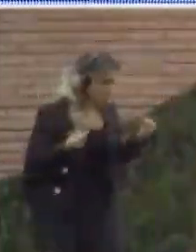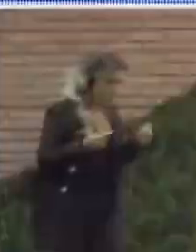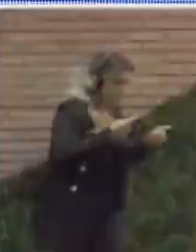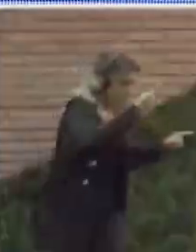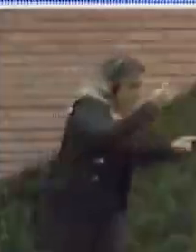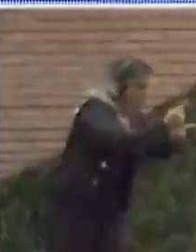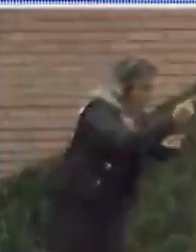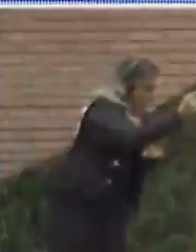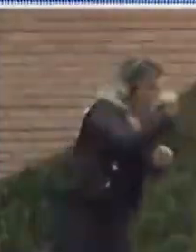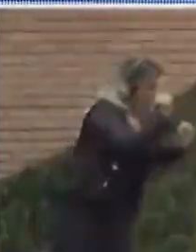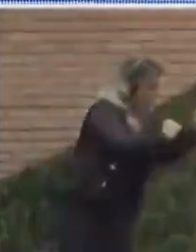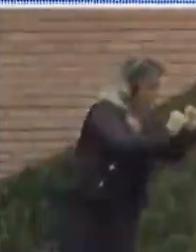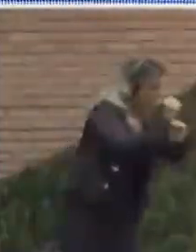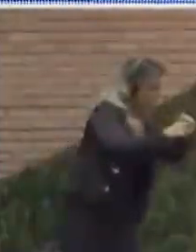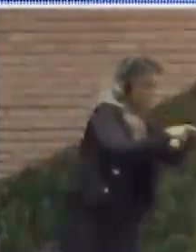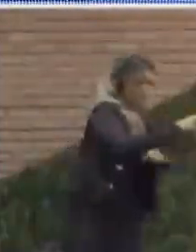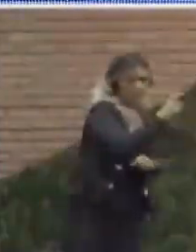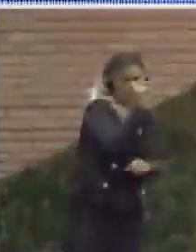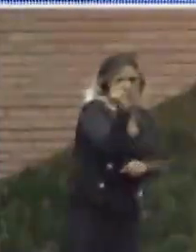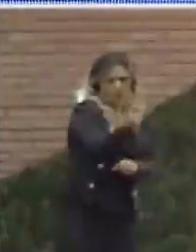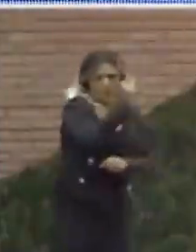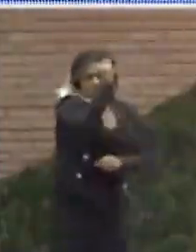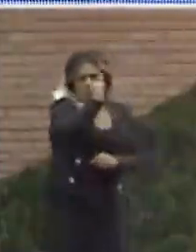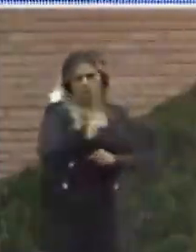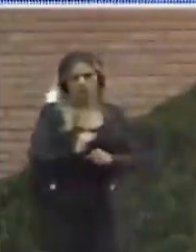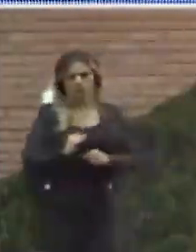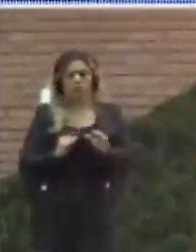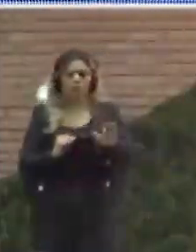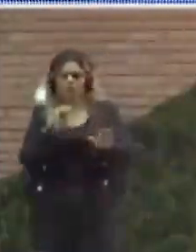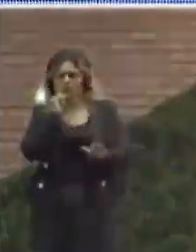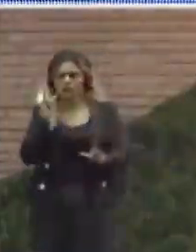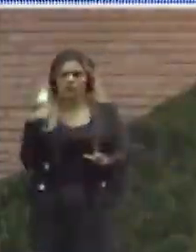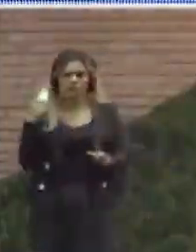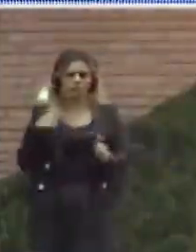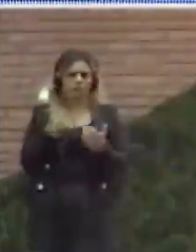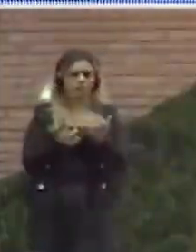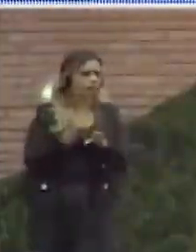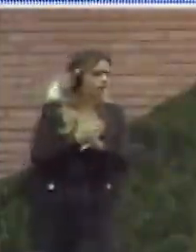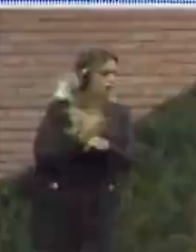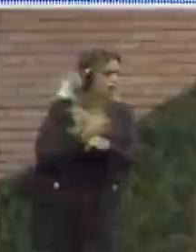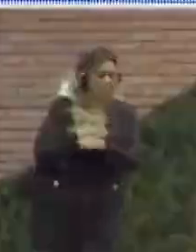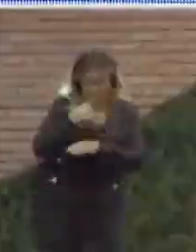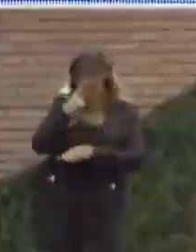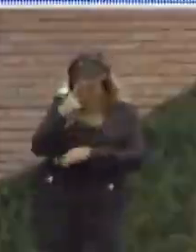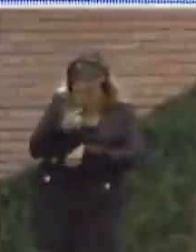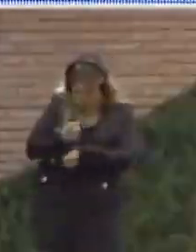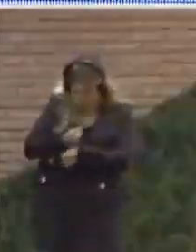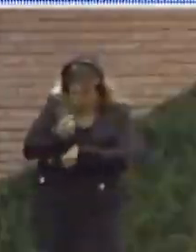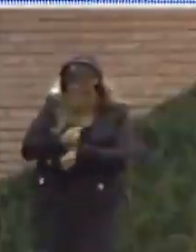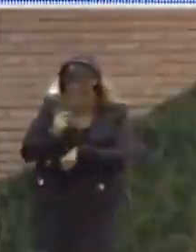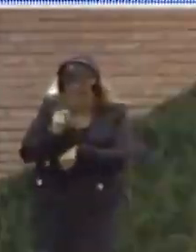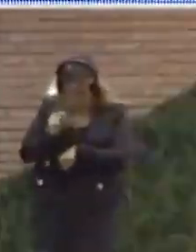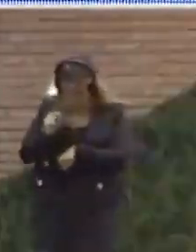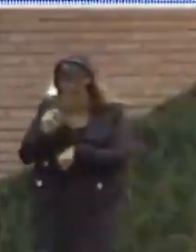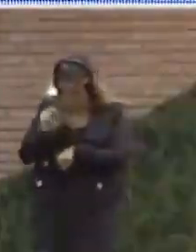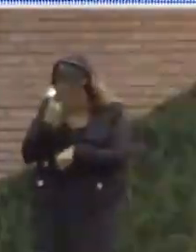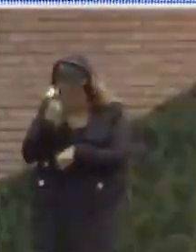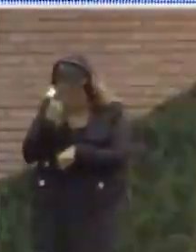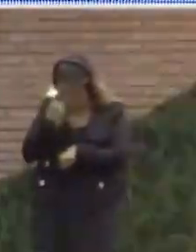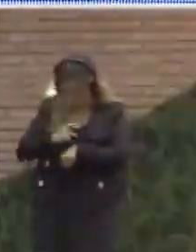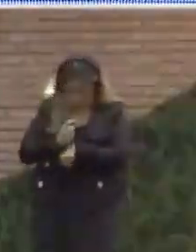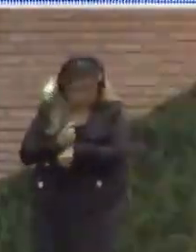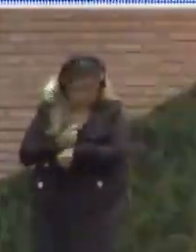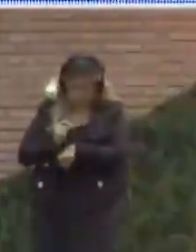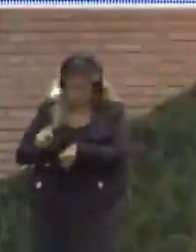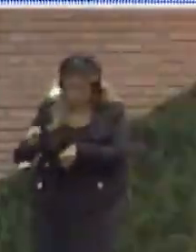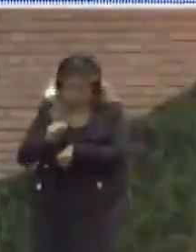naquele momento é que as pessoas falaram, bom, em vez da gente ficar aqui, que nem barata tonta, batendo a cabeça e pensando, o que a gente vai aplicar aqui ou o que a gente